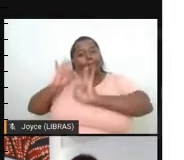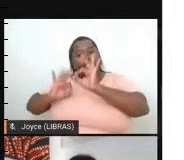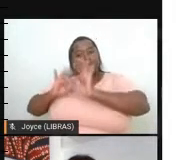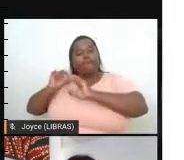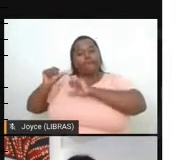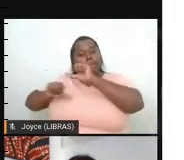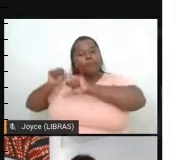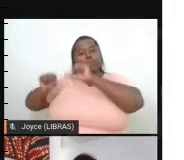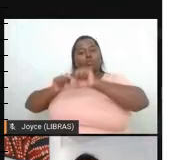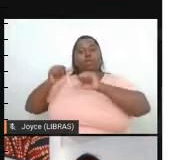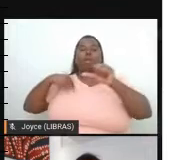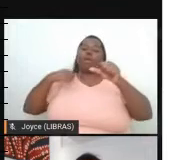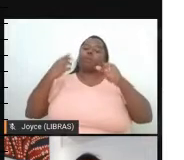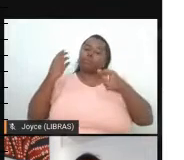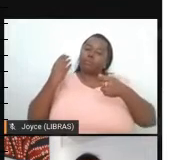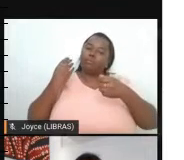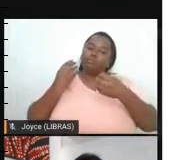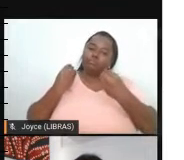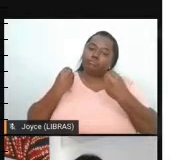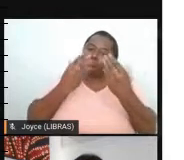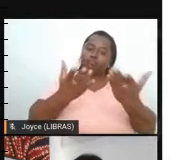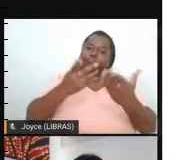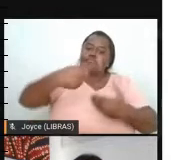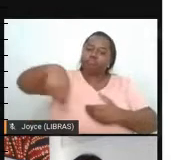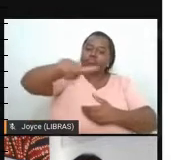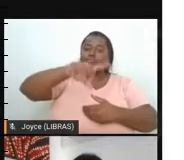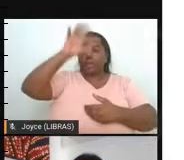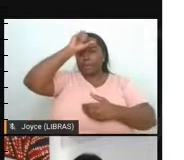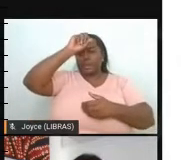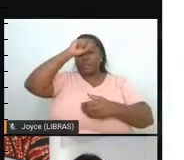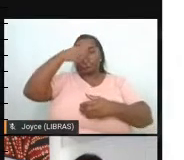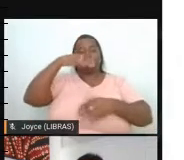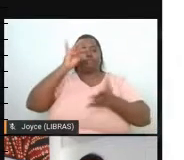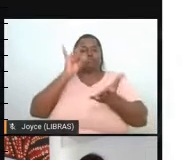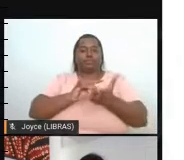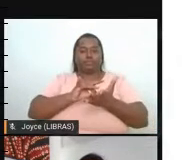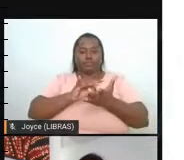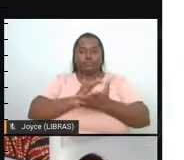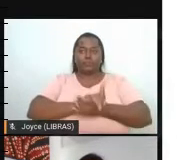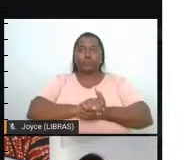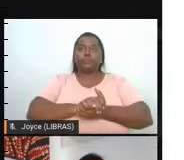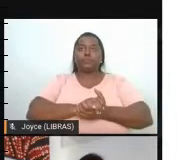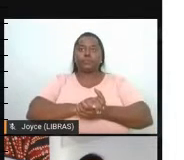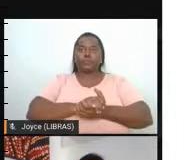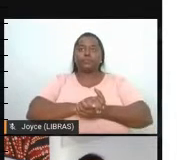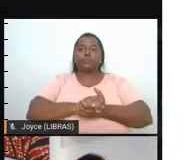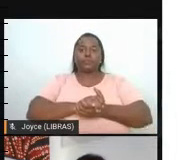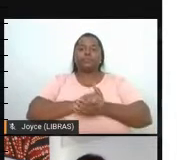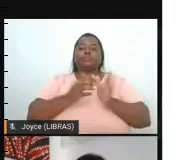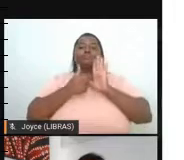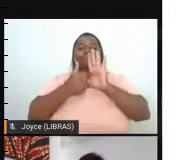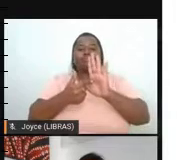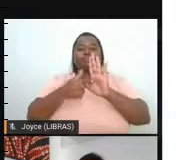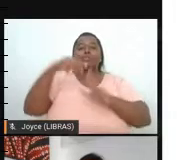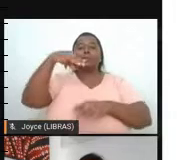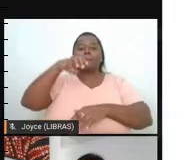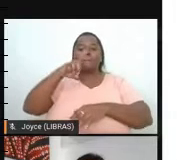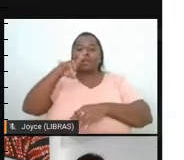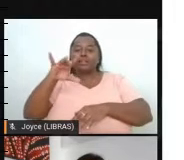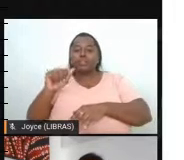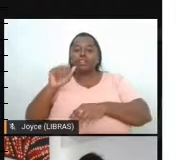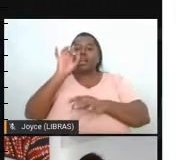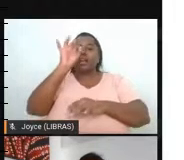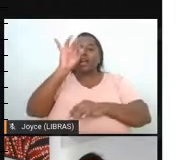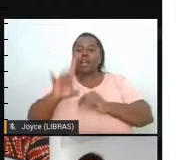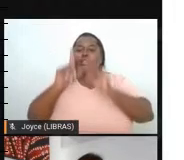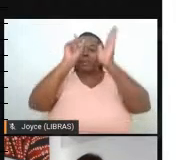conseguissem aprender, né, de forma mais efetiva aquele conteúdo, tá? Então, aqui é mostrada a média de cada questão e